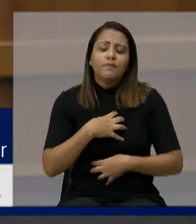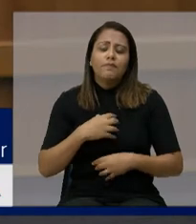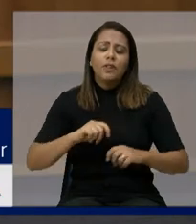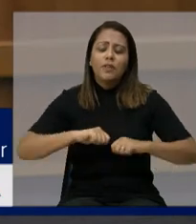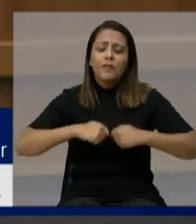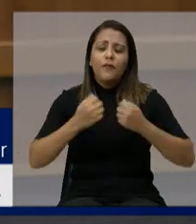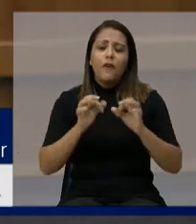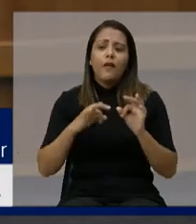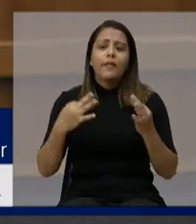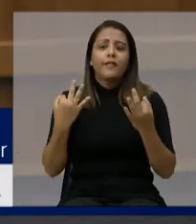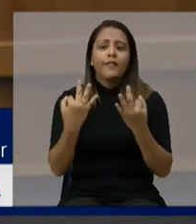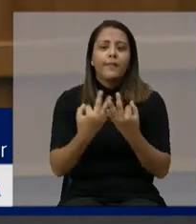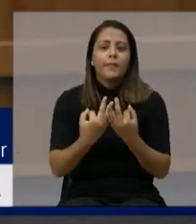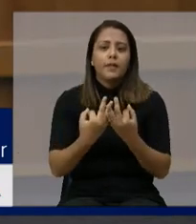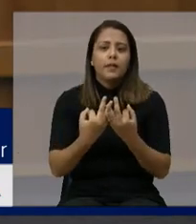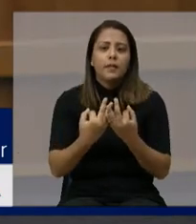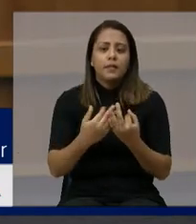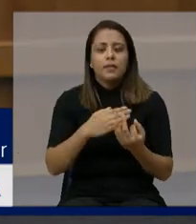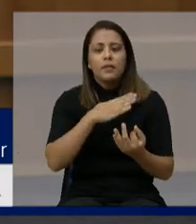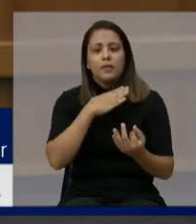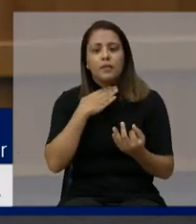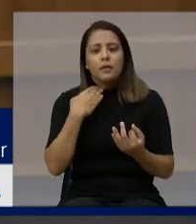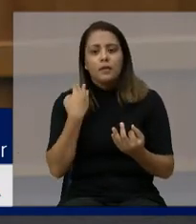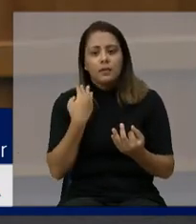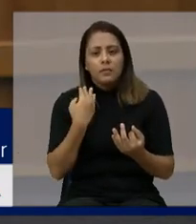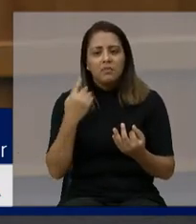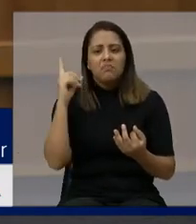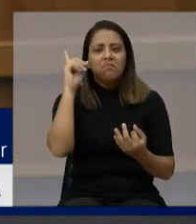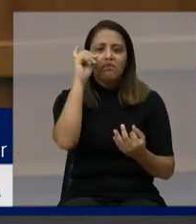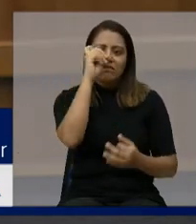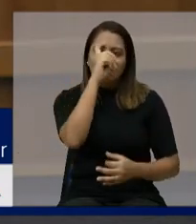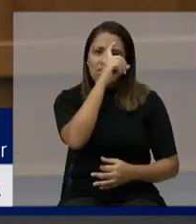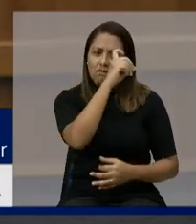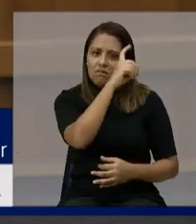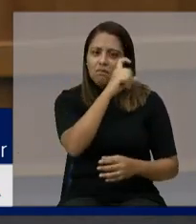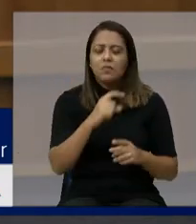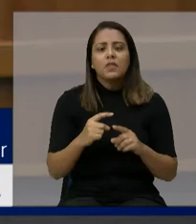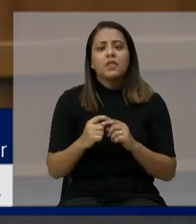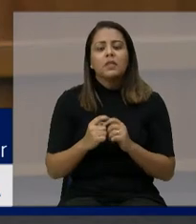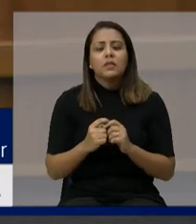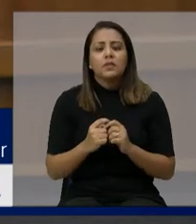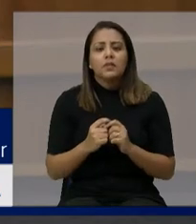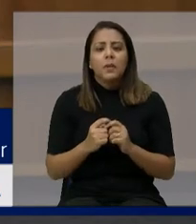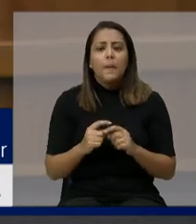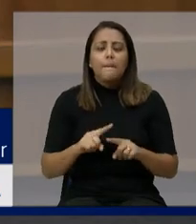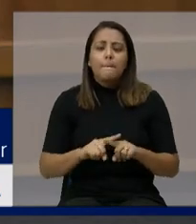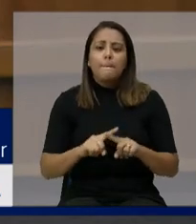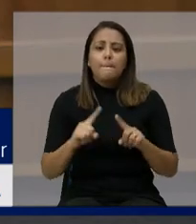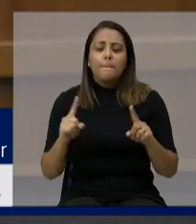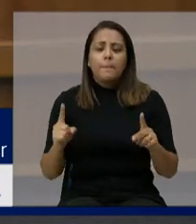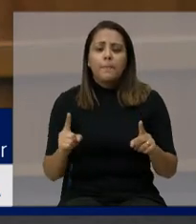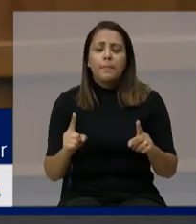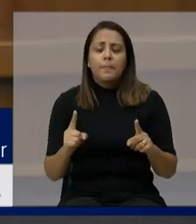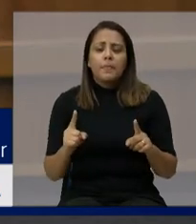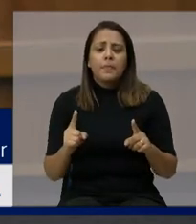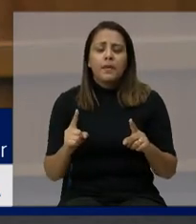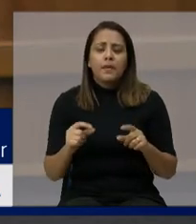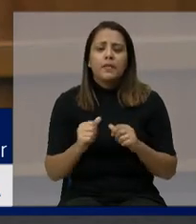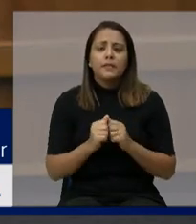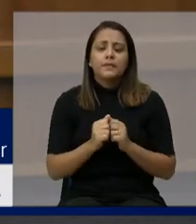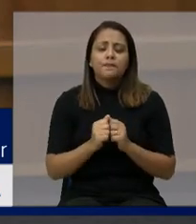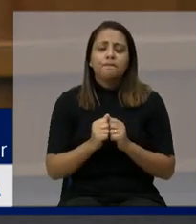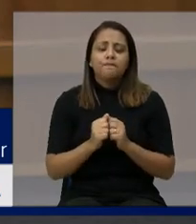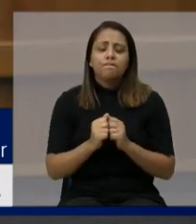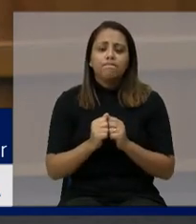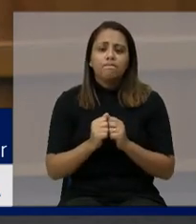você. Que nem eu falei, Rubão, não é fácil, a gente sabe disso, a gente enfrentando esse período